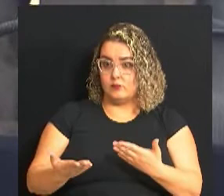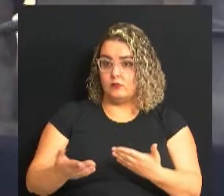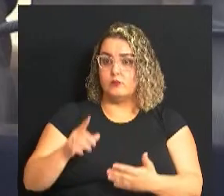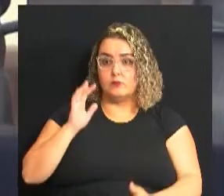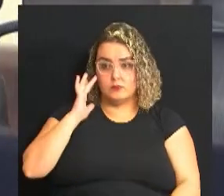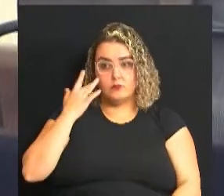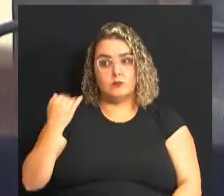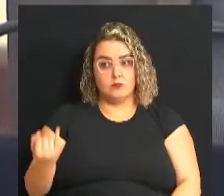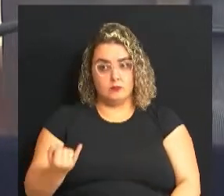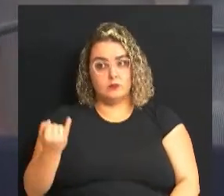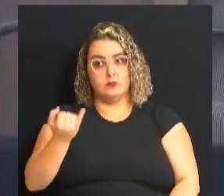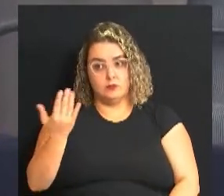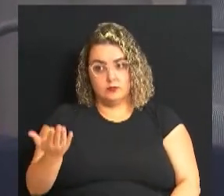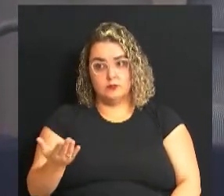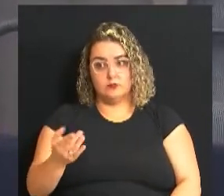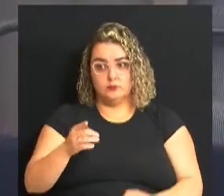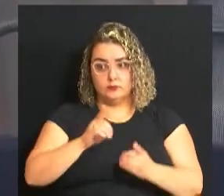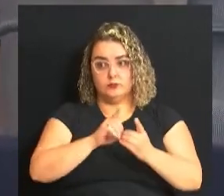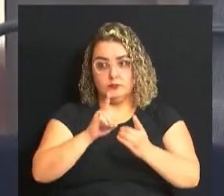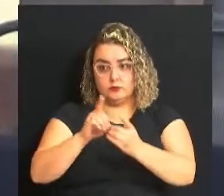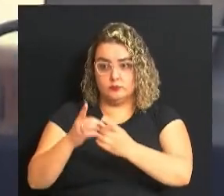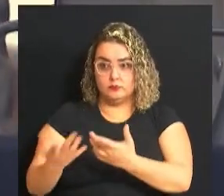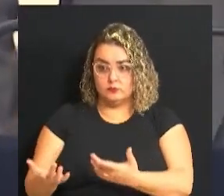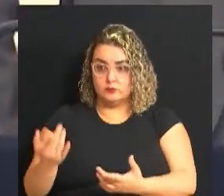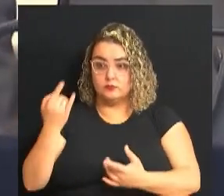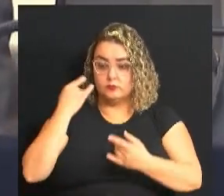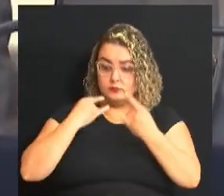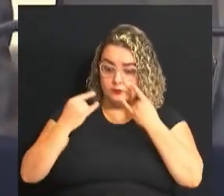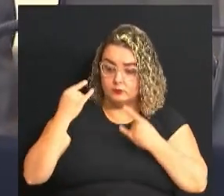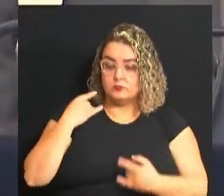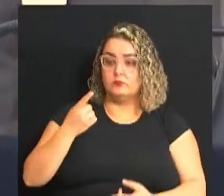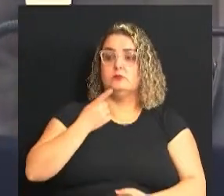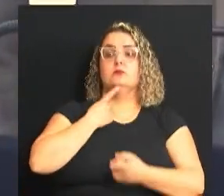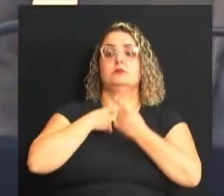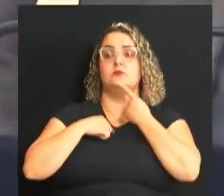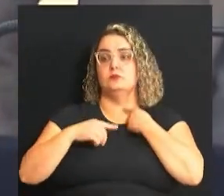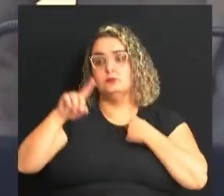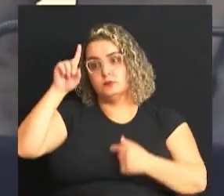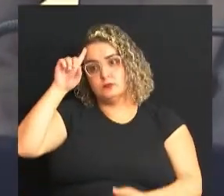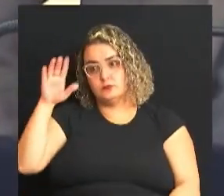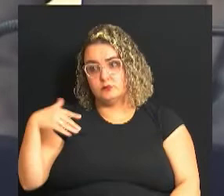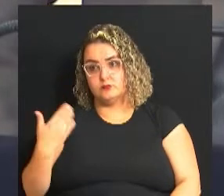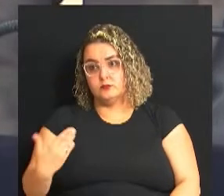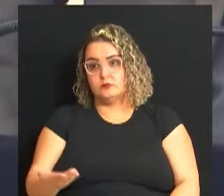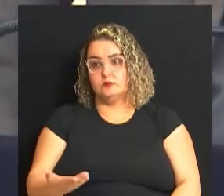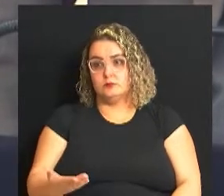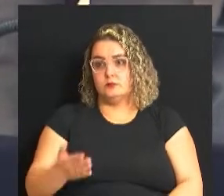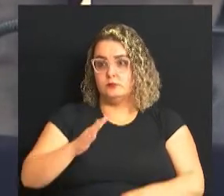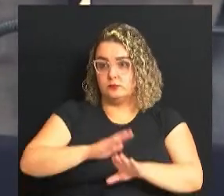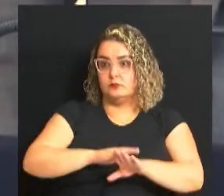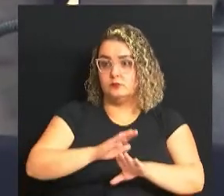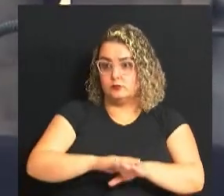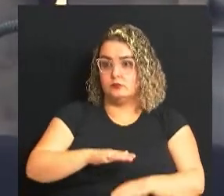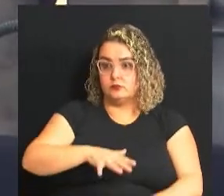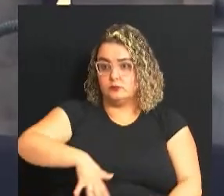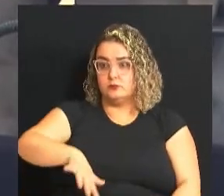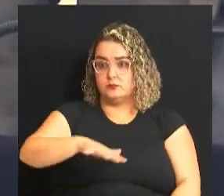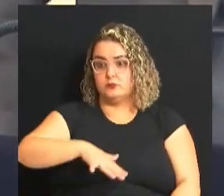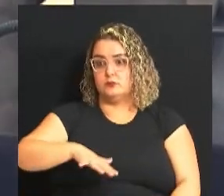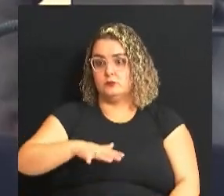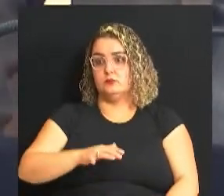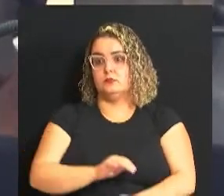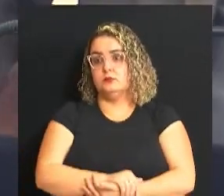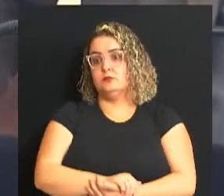importante atender aí esses anseios de quem cotidianamente tem atuado nessa pasta,